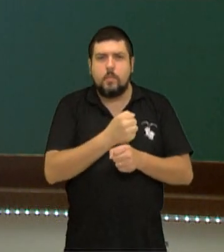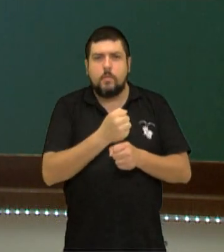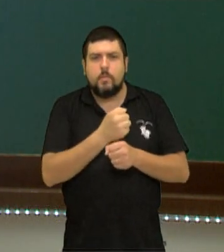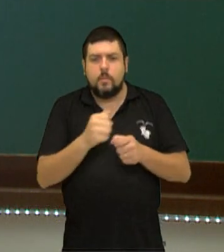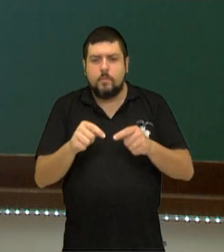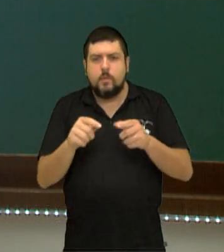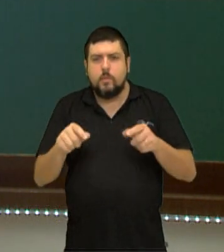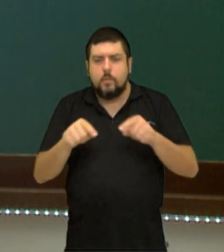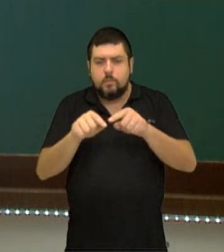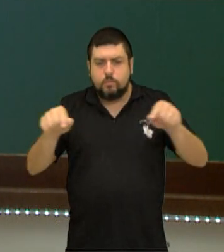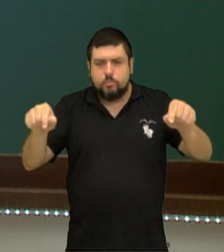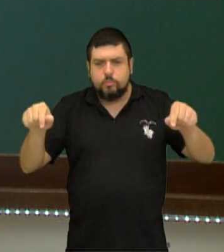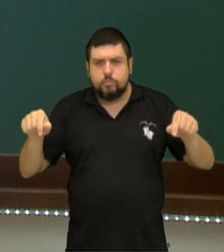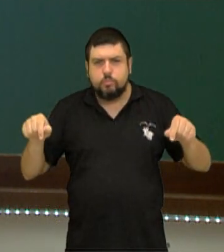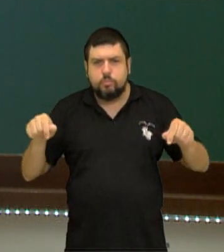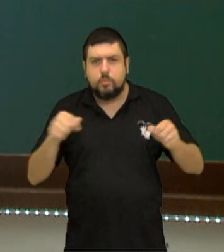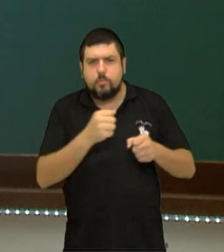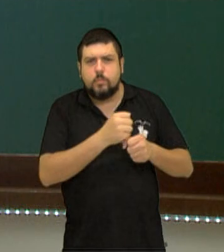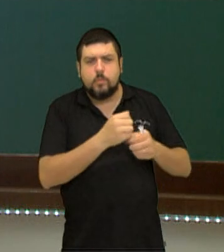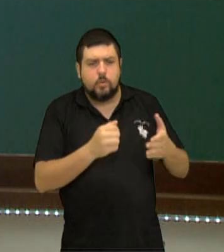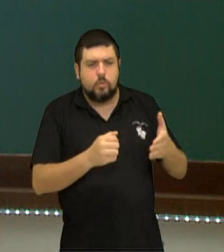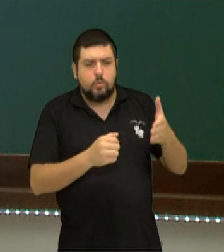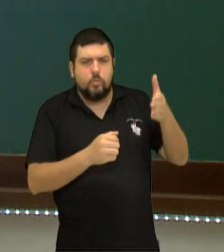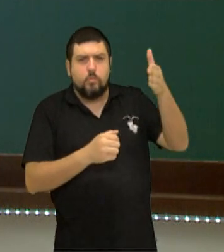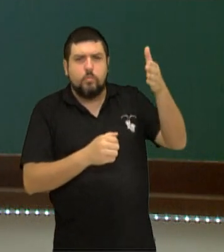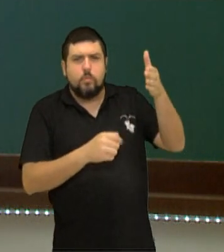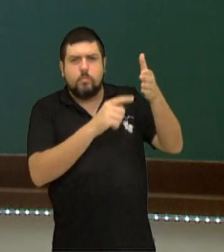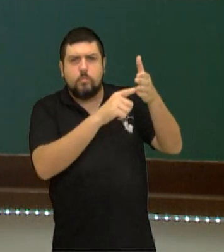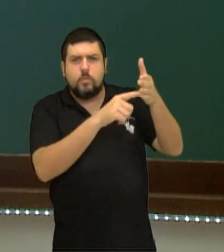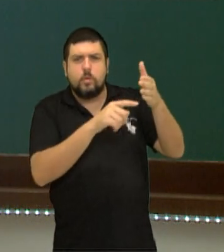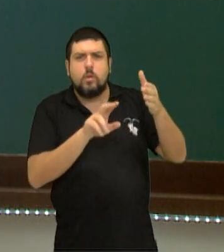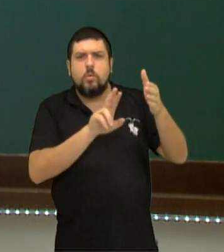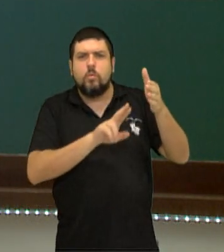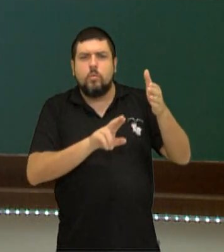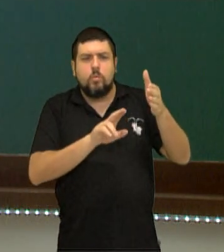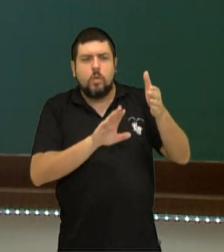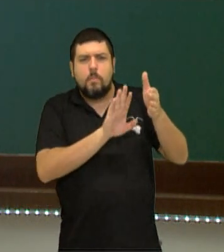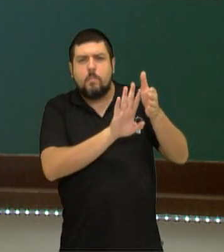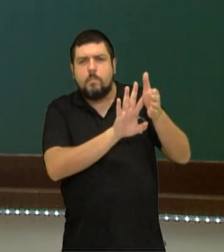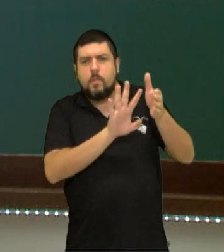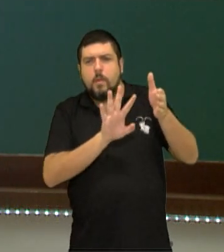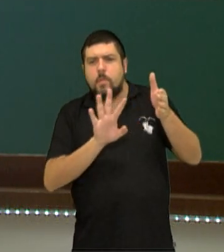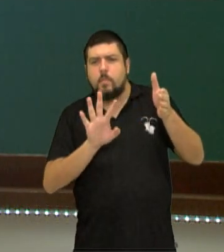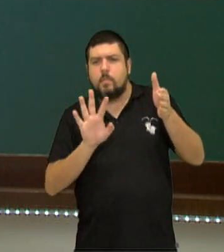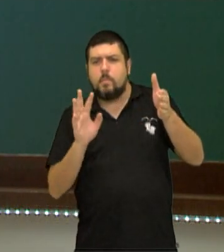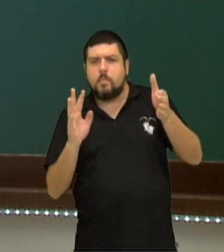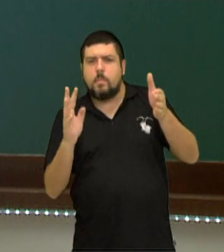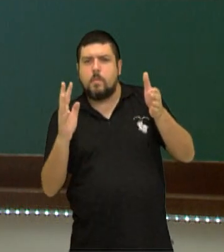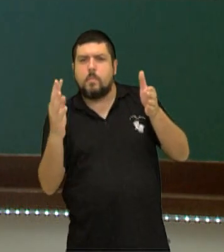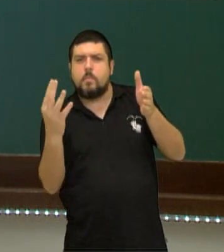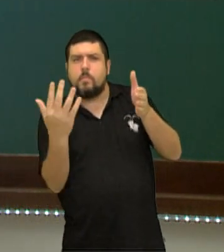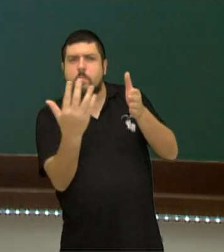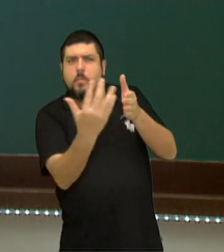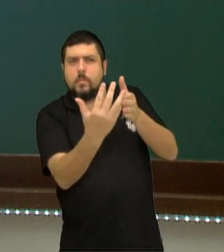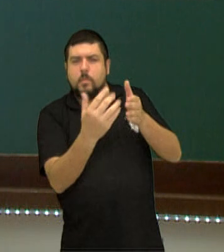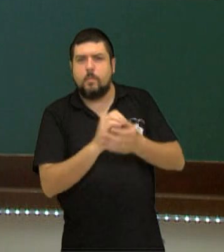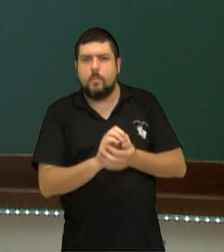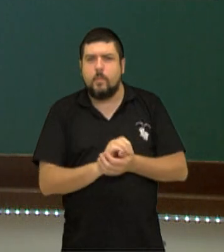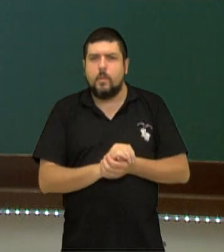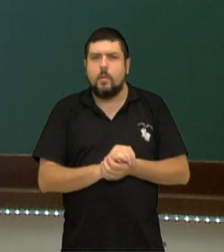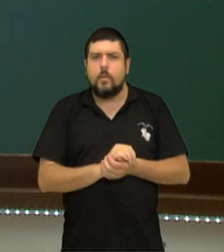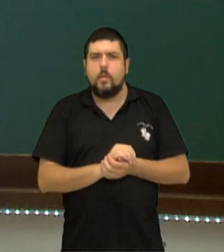para construir um galinheiro retangular, usando uma tela de 6 metros de comprimento.